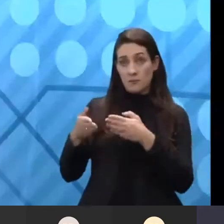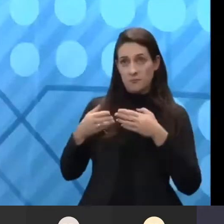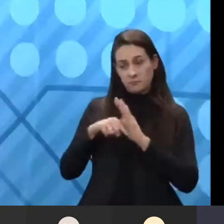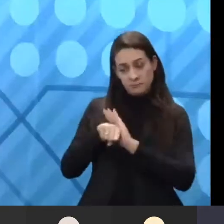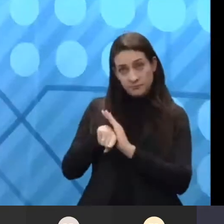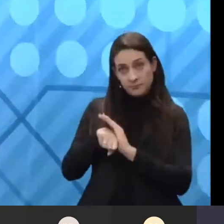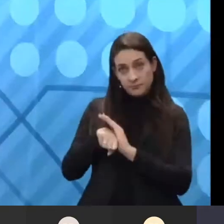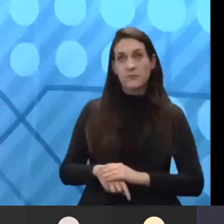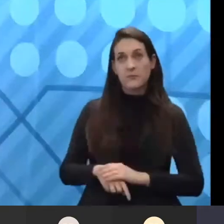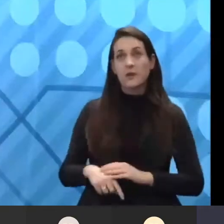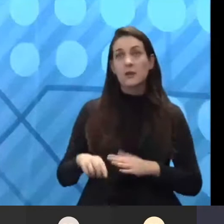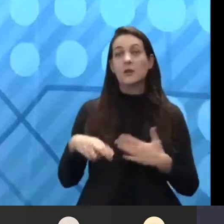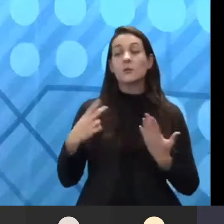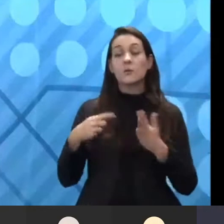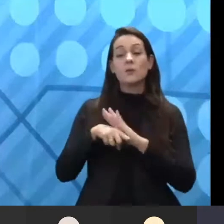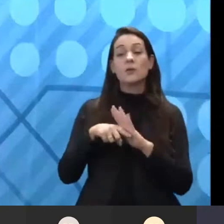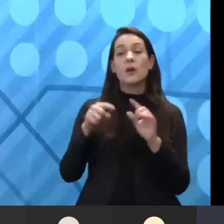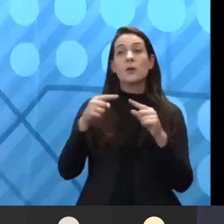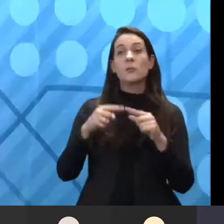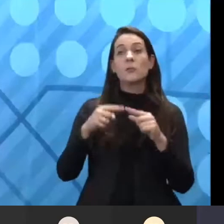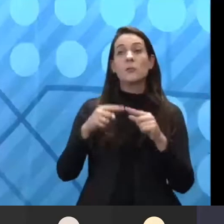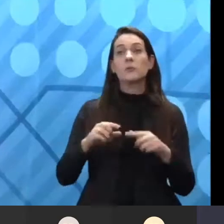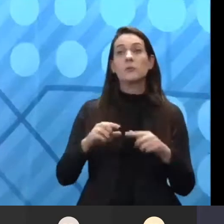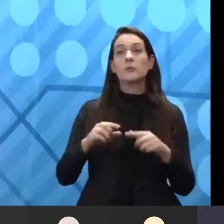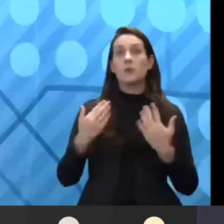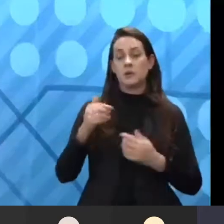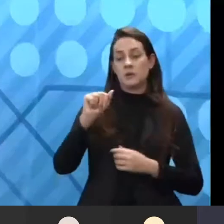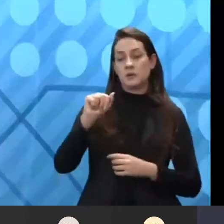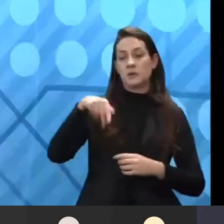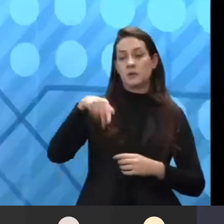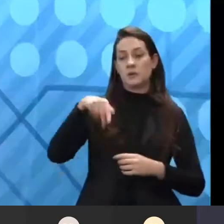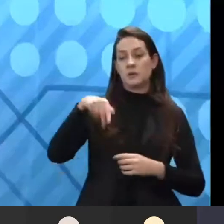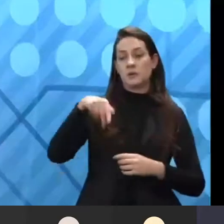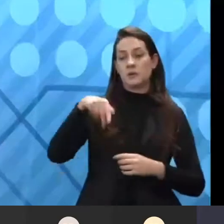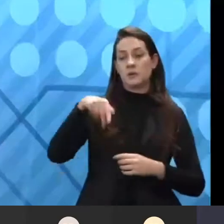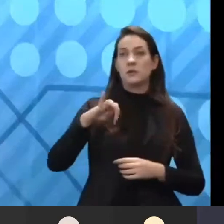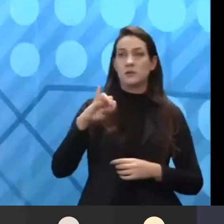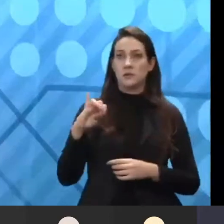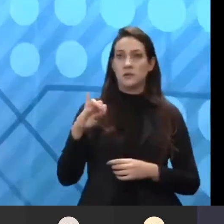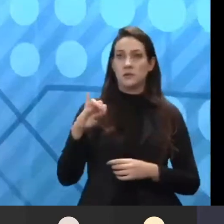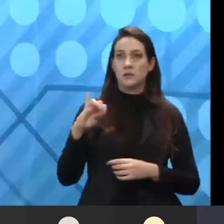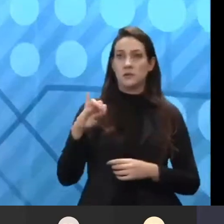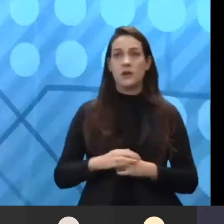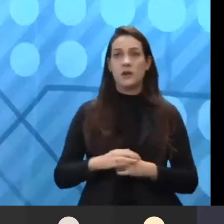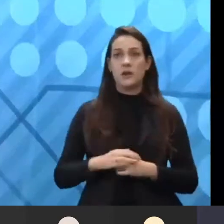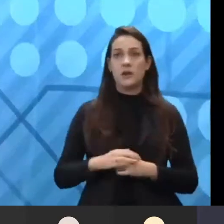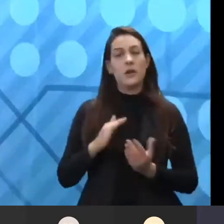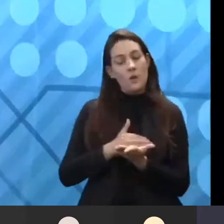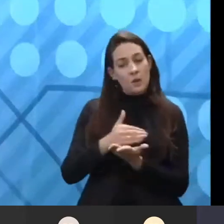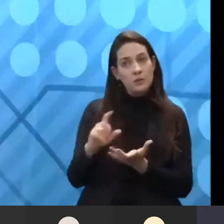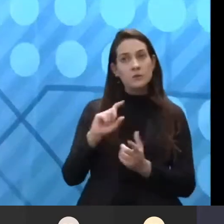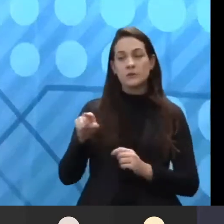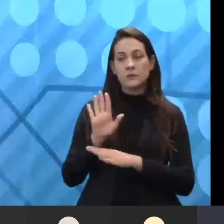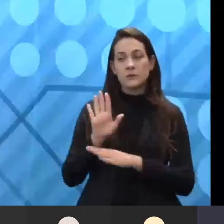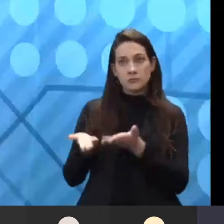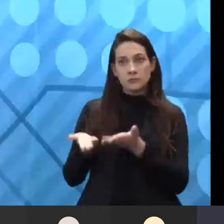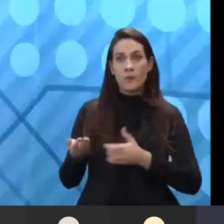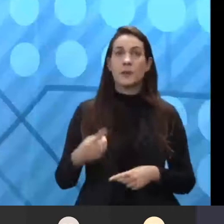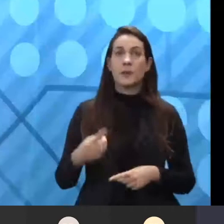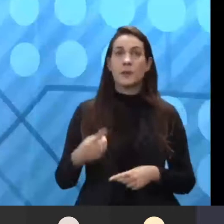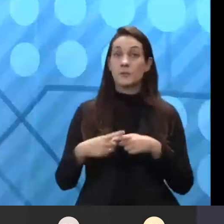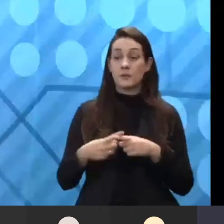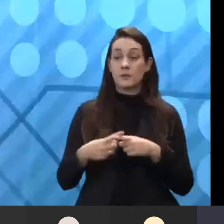dos exames é o antibiograma. E aí, então, inicia-se o tratamento do paciente. Por quê? Porque nós